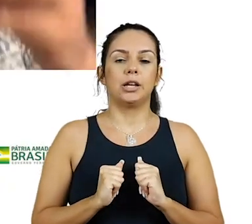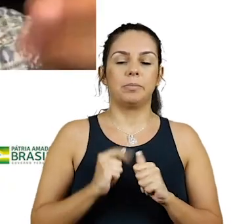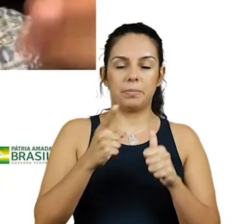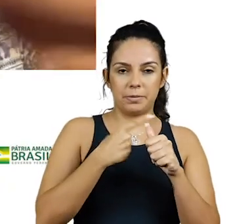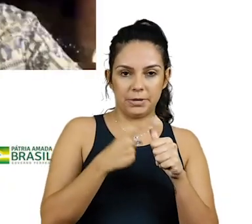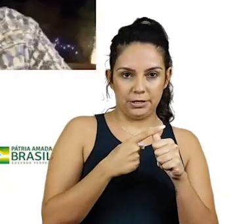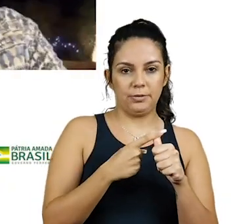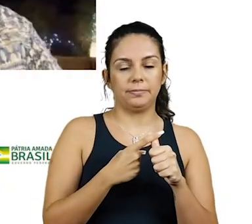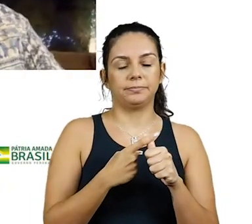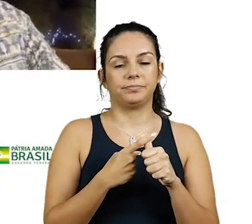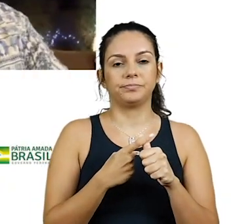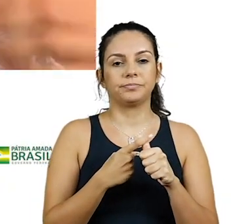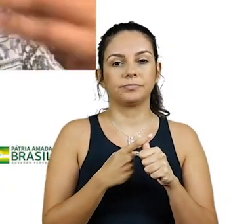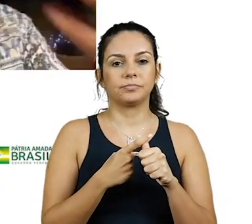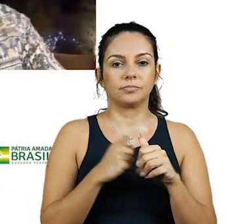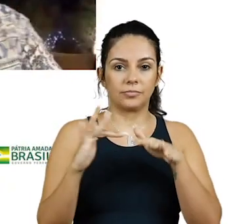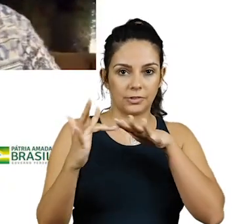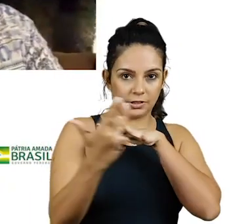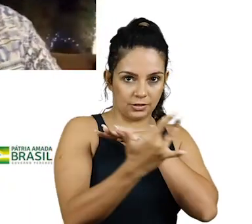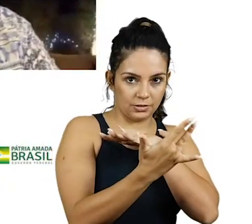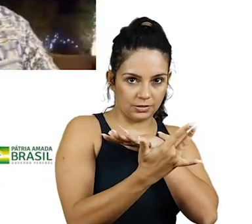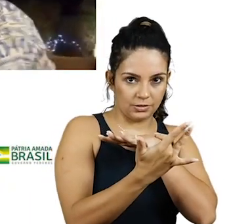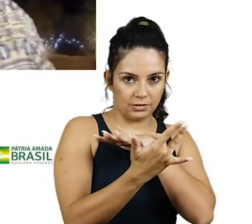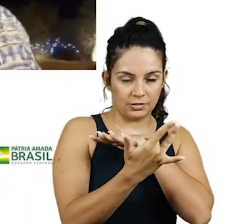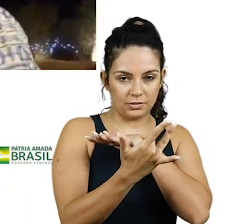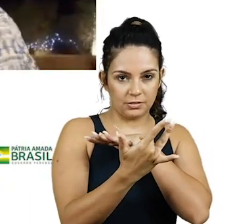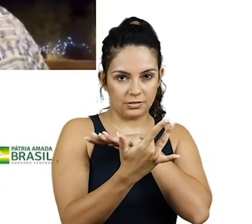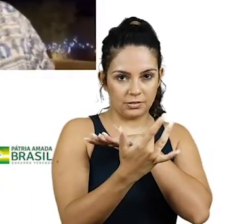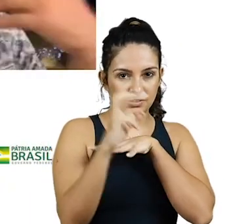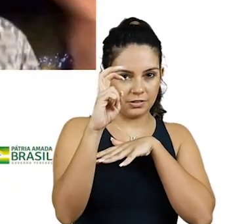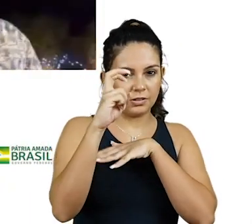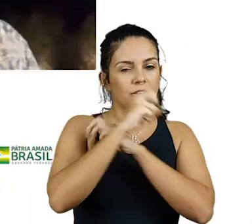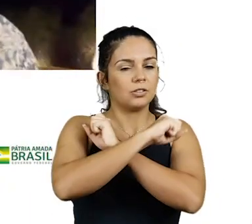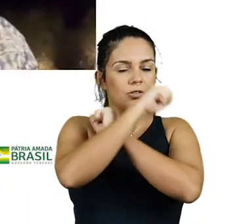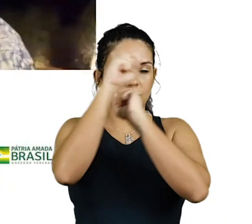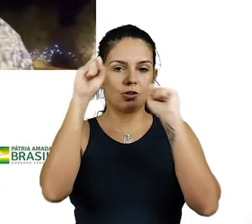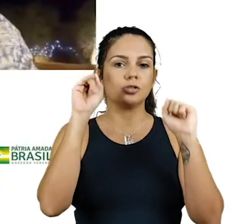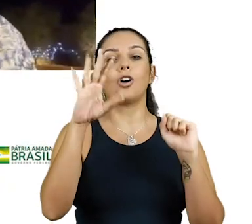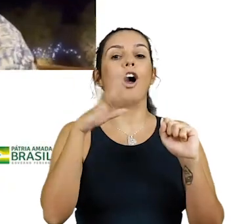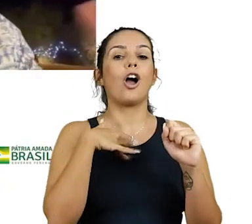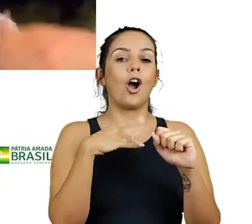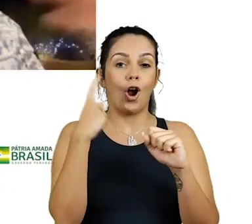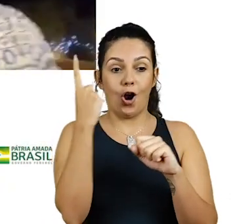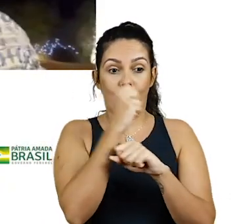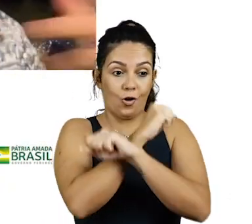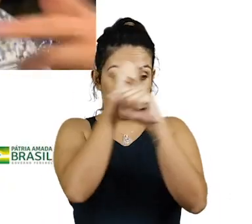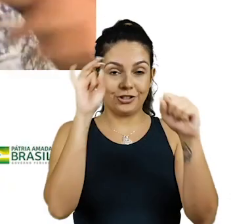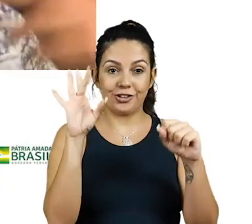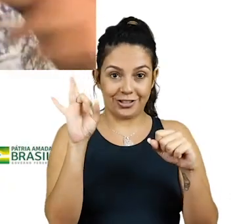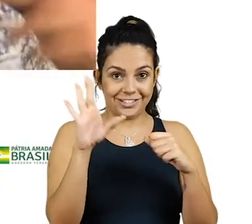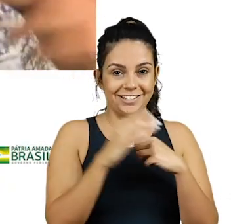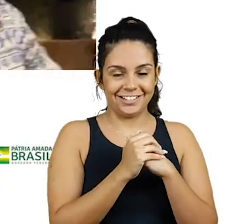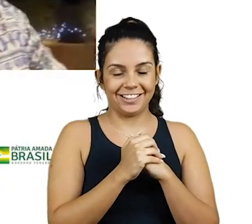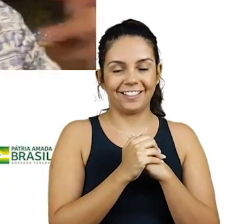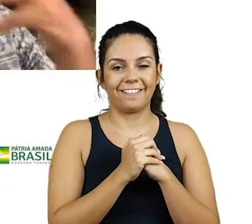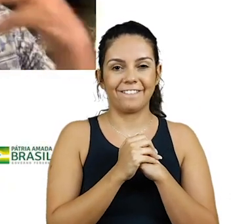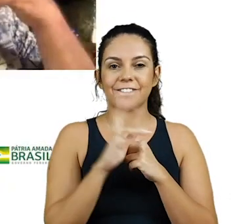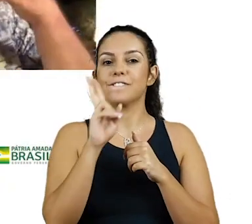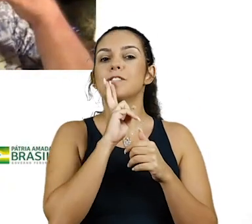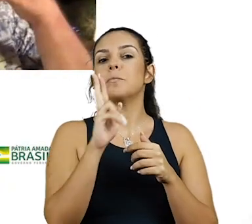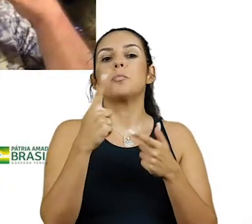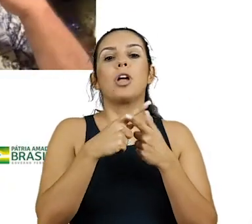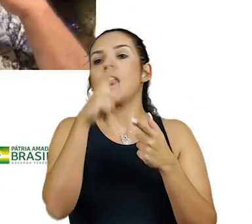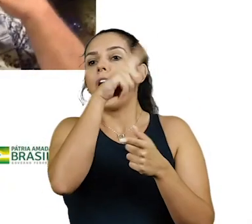Primeiro, que essa coisa de rede social ainda não está te atormentando. 5 horas da manhã são os doidos igual eu que estão acordados, né? Então você não precisa ficar ali na